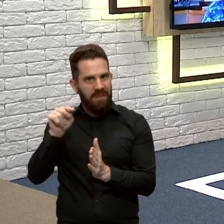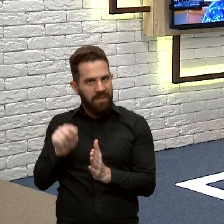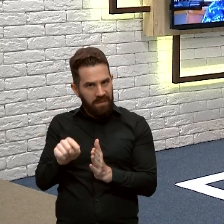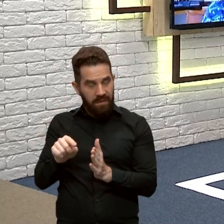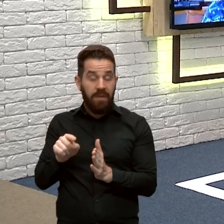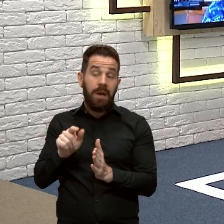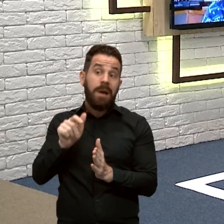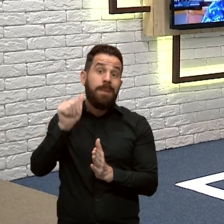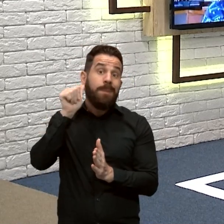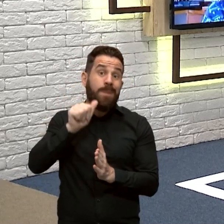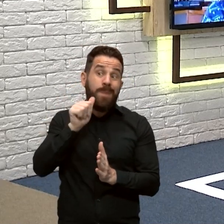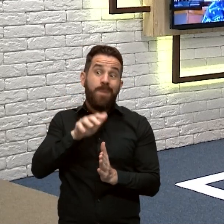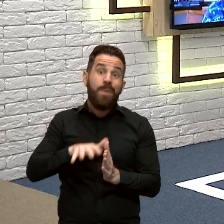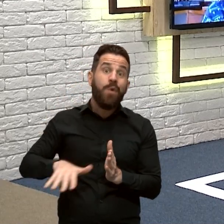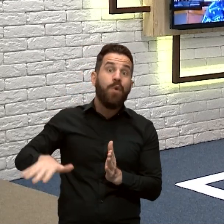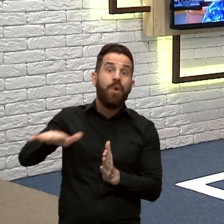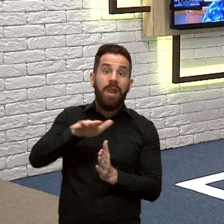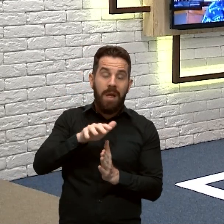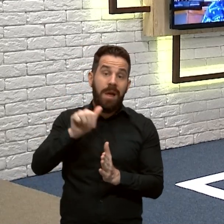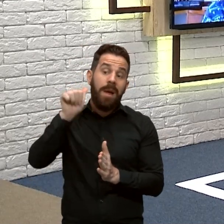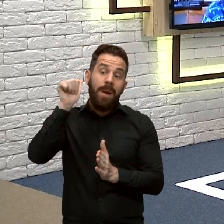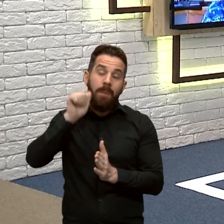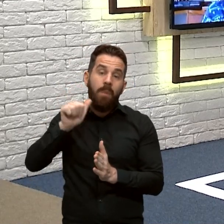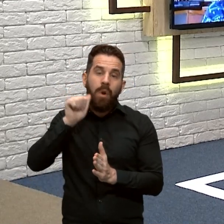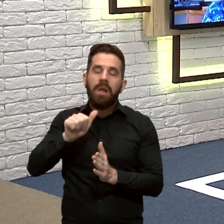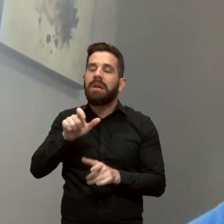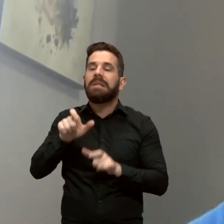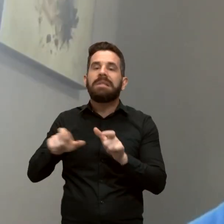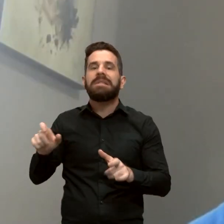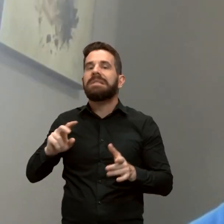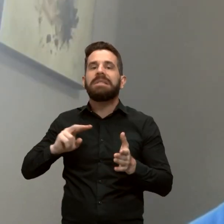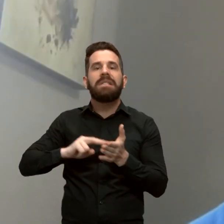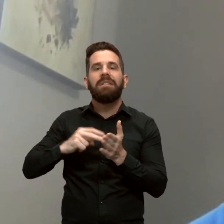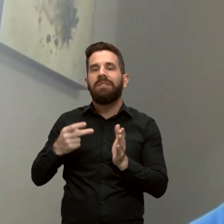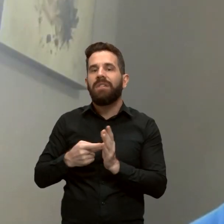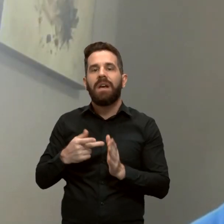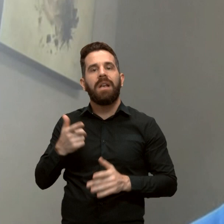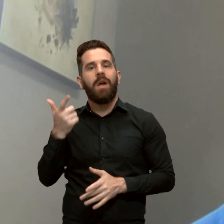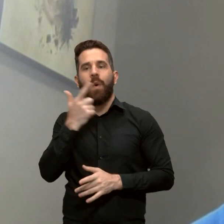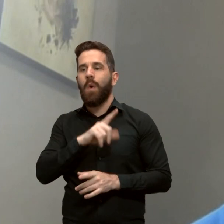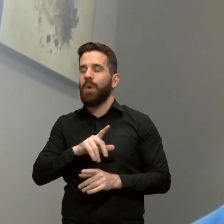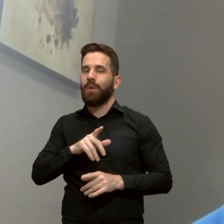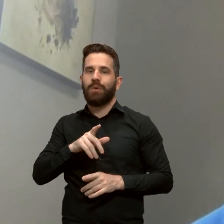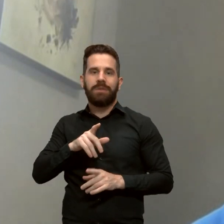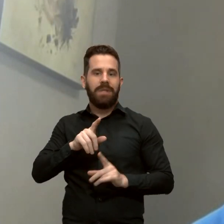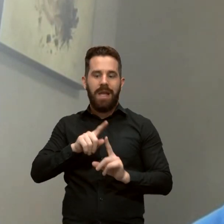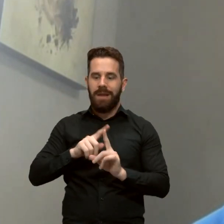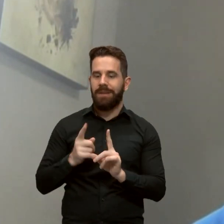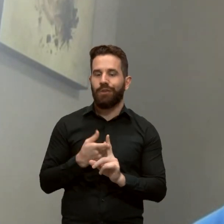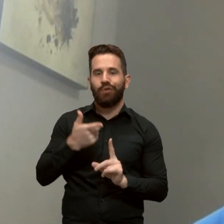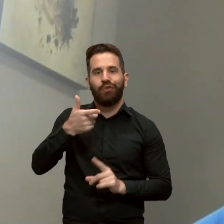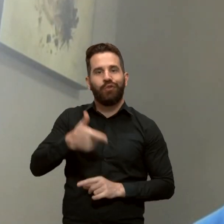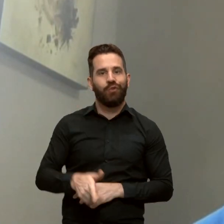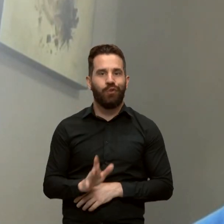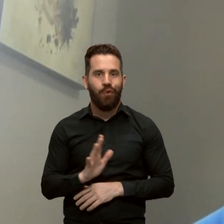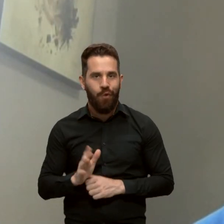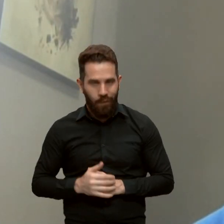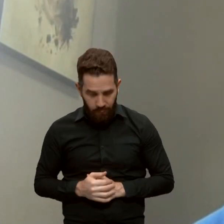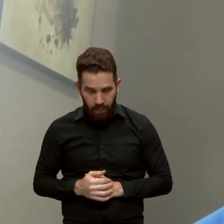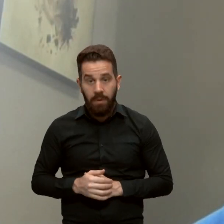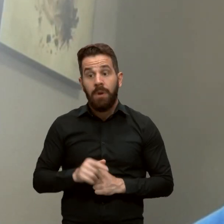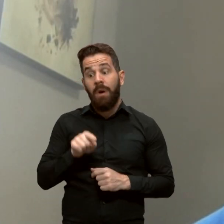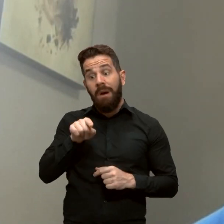ela não tem mais capacidade reprodutiva. E aí traz uma série de consequências, essa